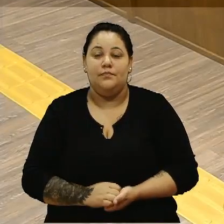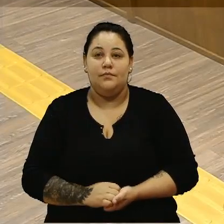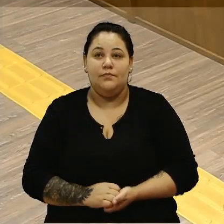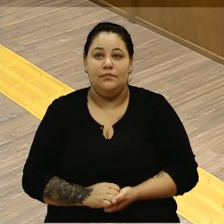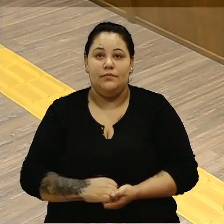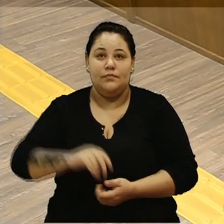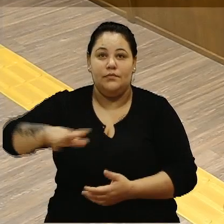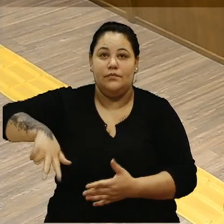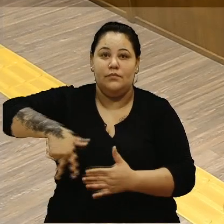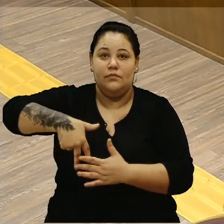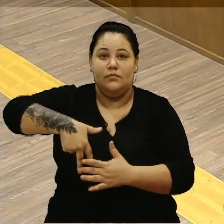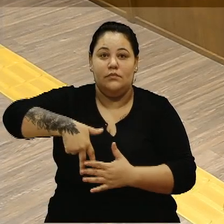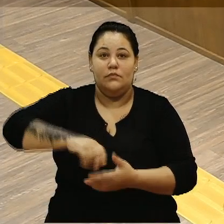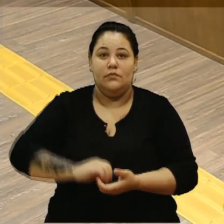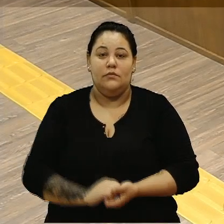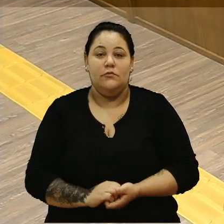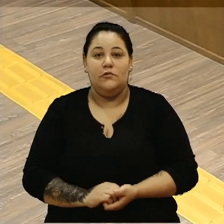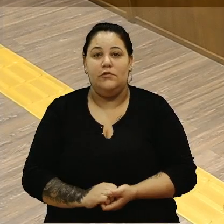da tribuna.